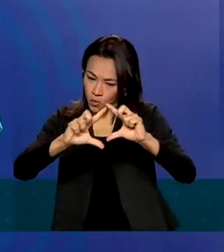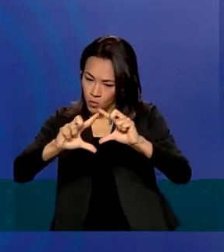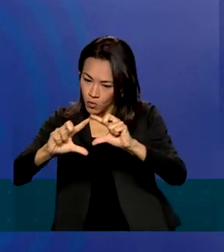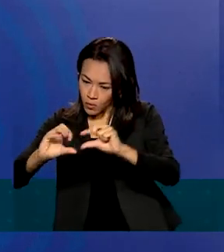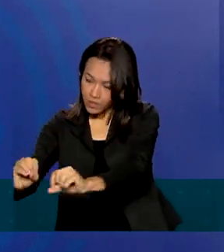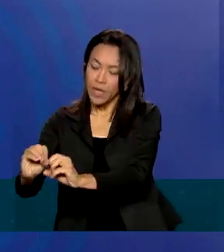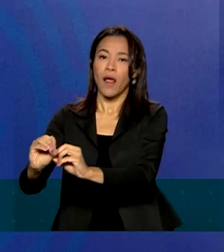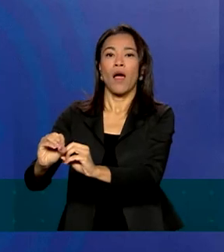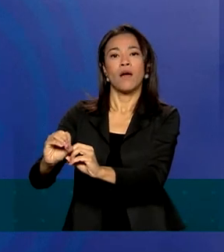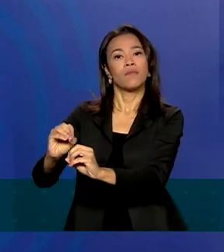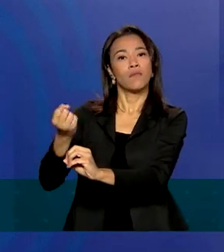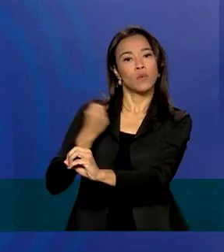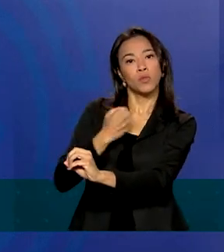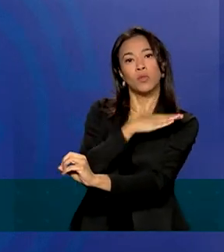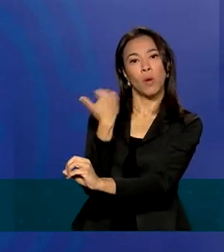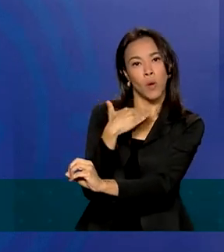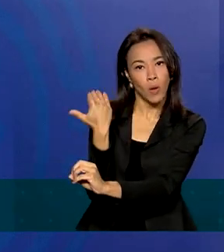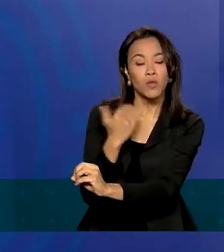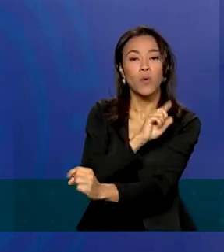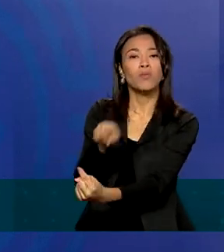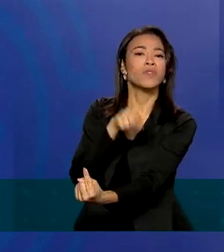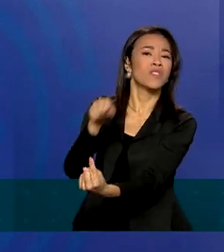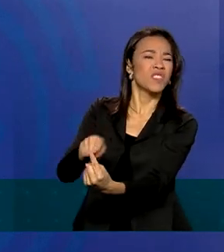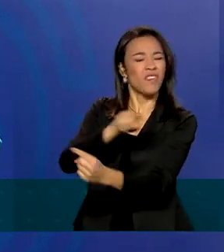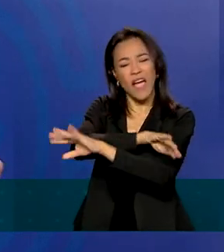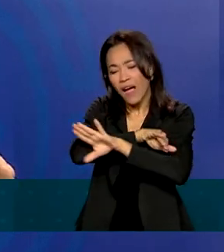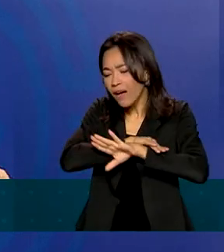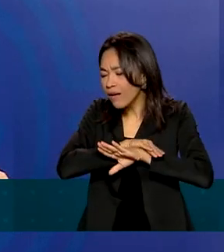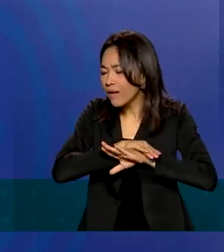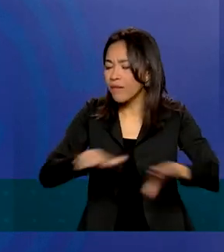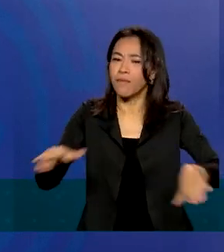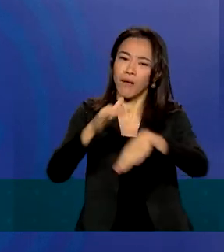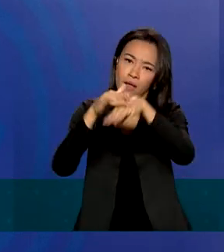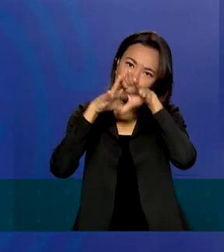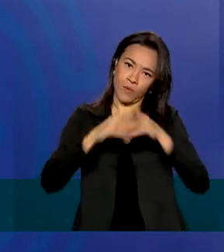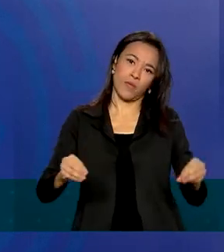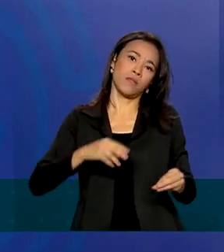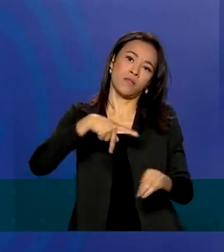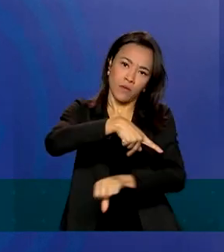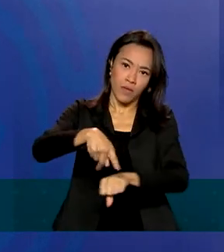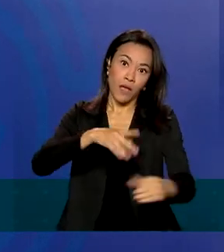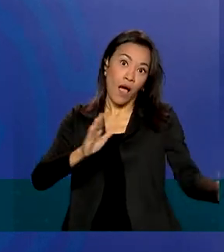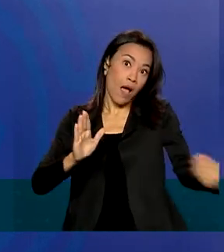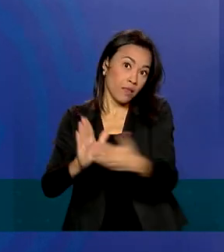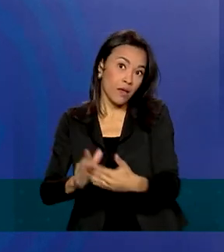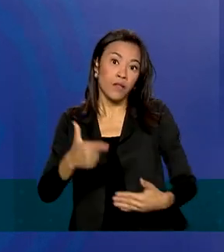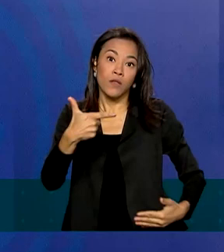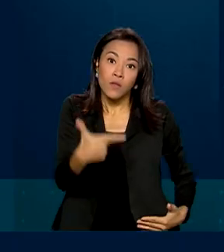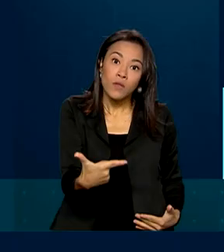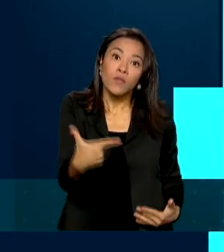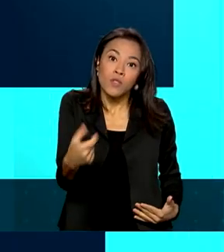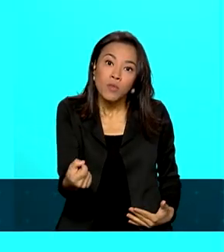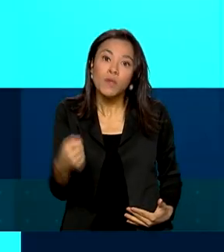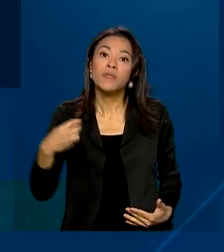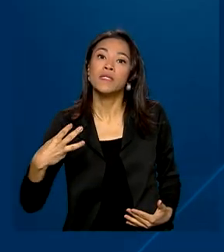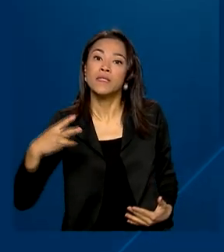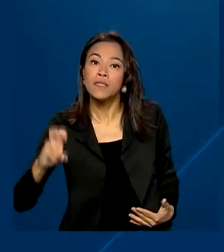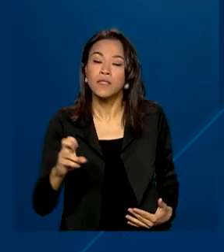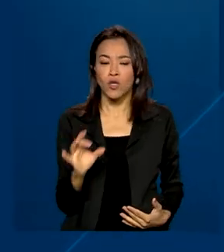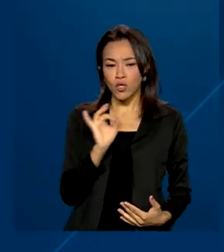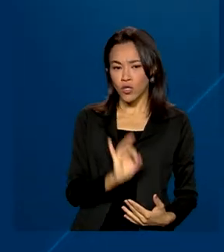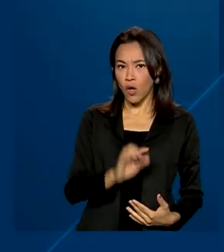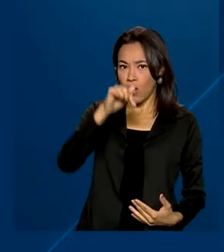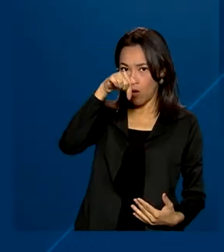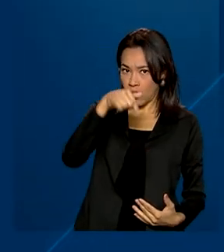mortes até 2030 o objetivo final eliminar totalmente a malária do país até 2035 só em